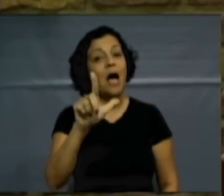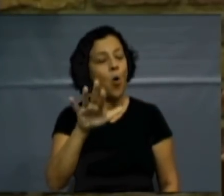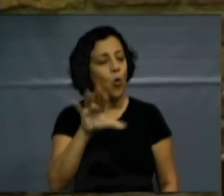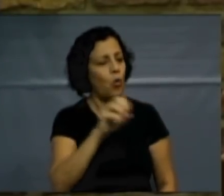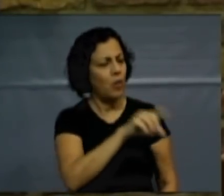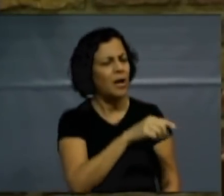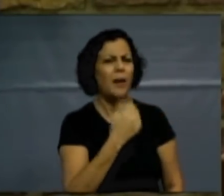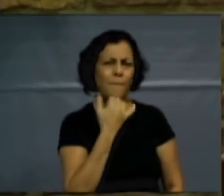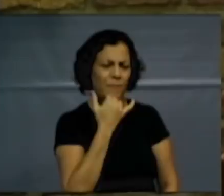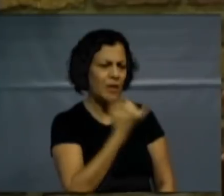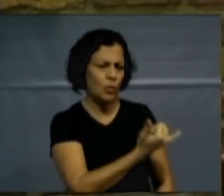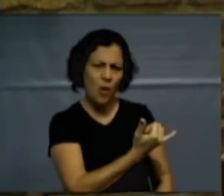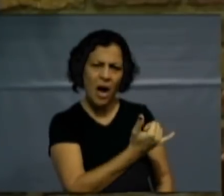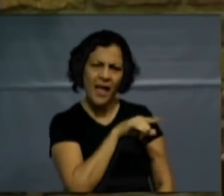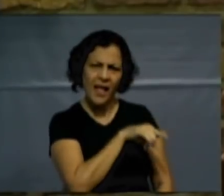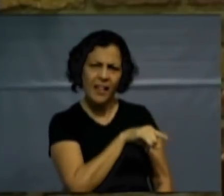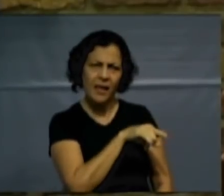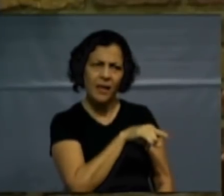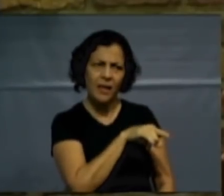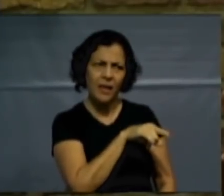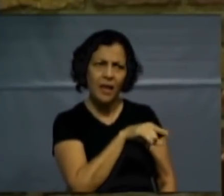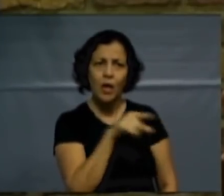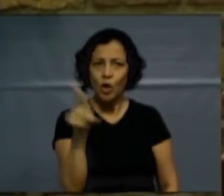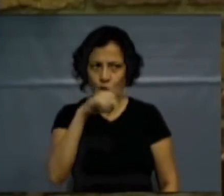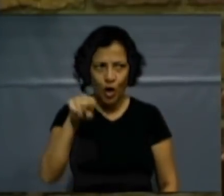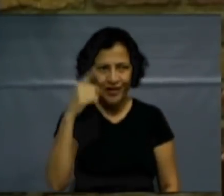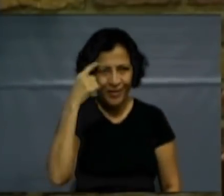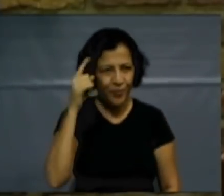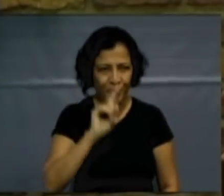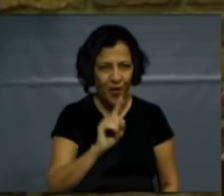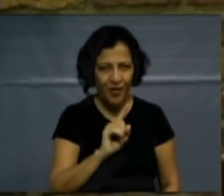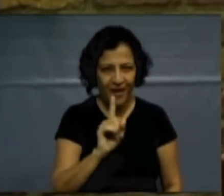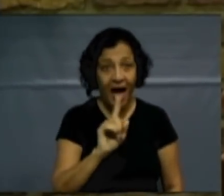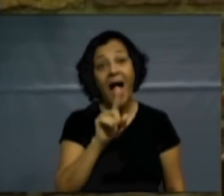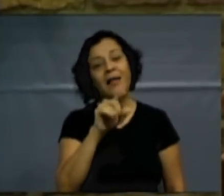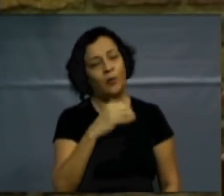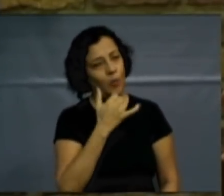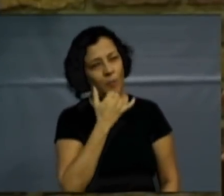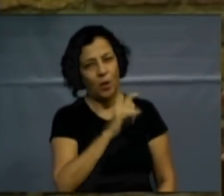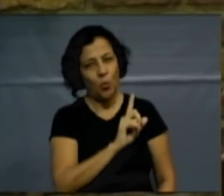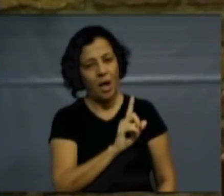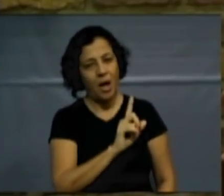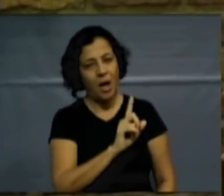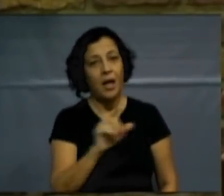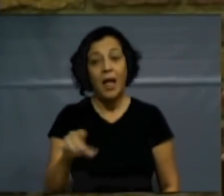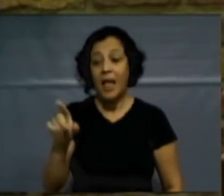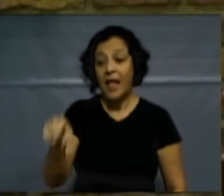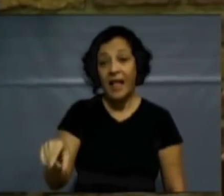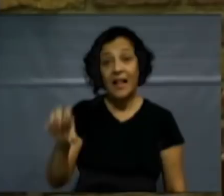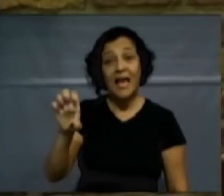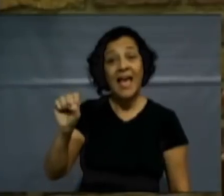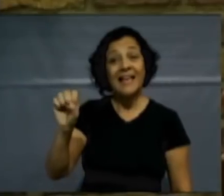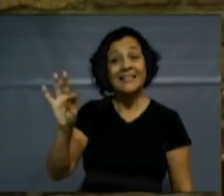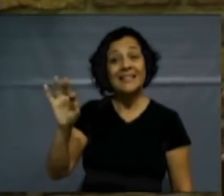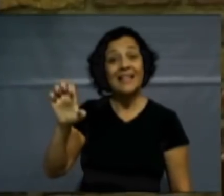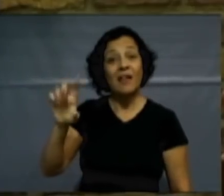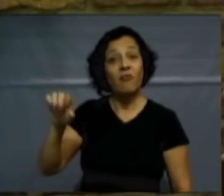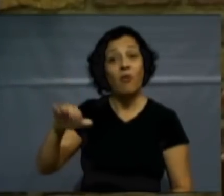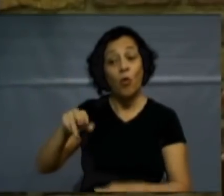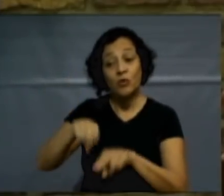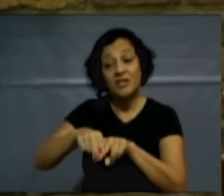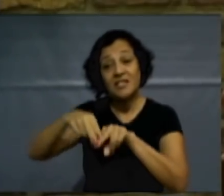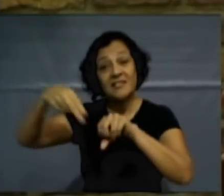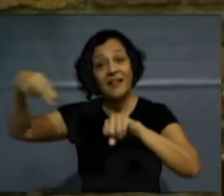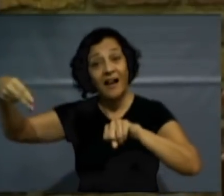né? Sabe o que acontece? Estevão desencarna e vai virar, sabe o quê? Protetor de Paulo.